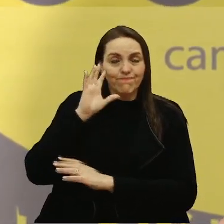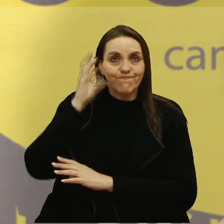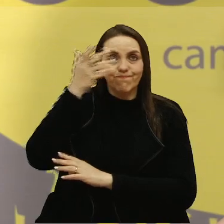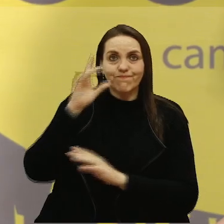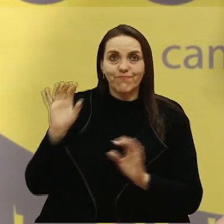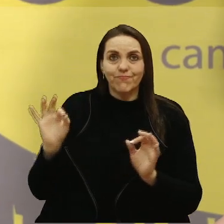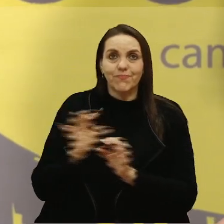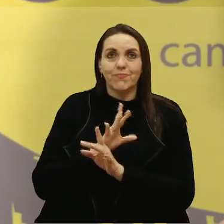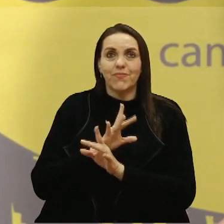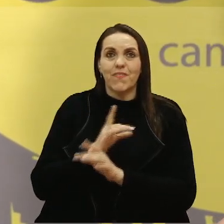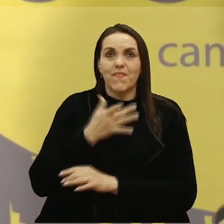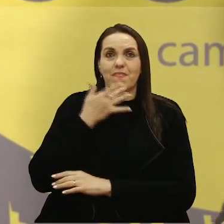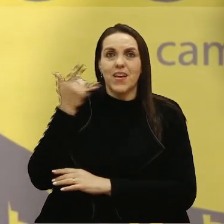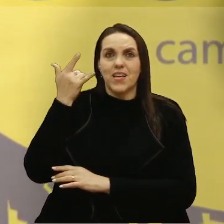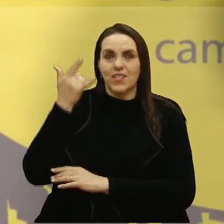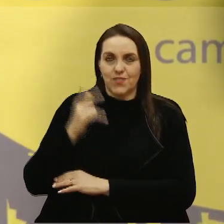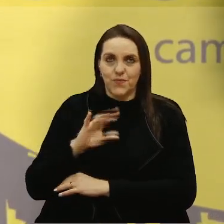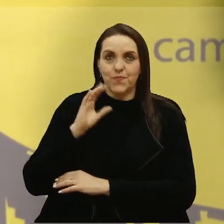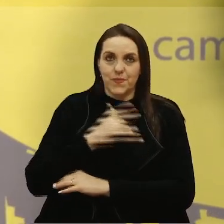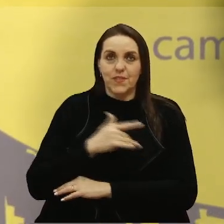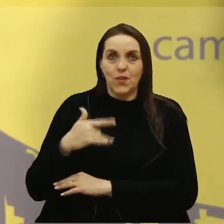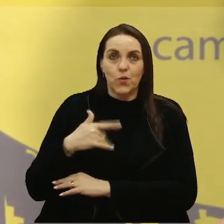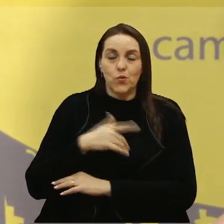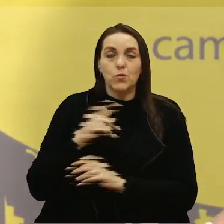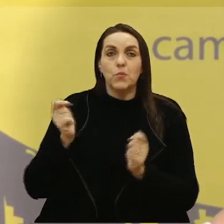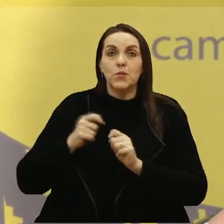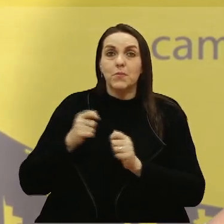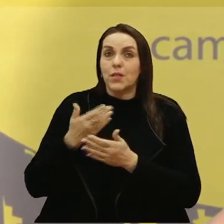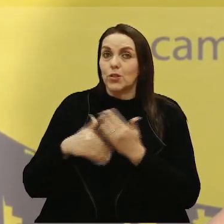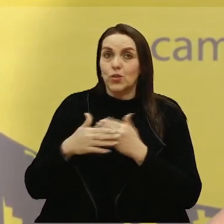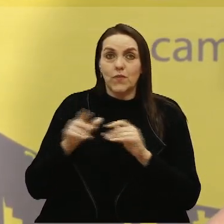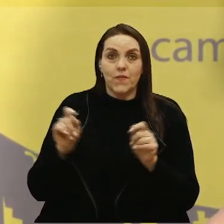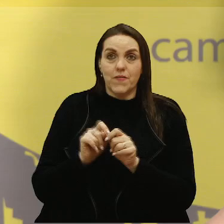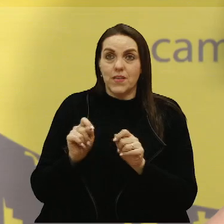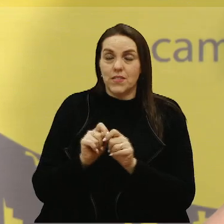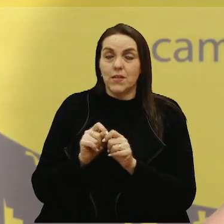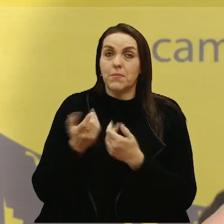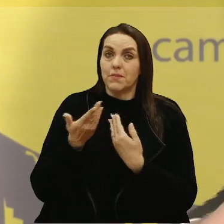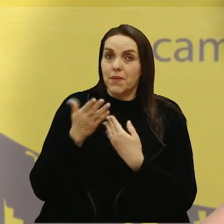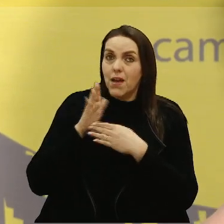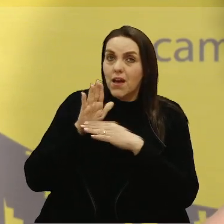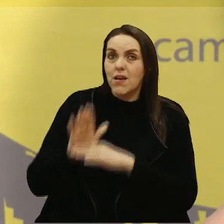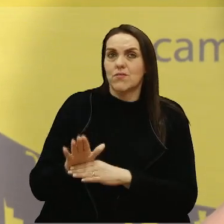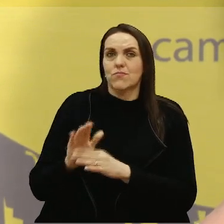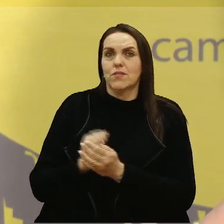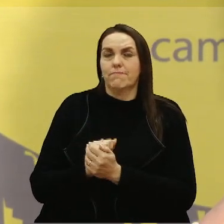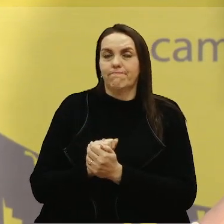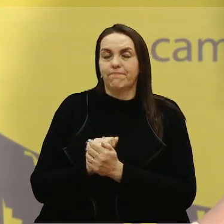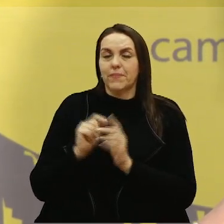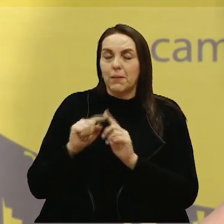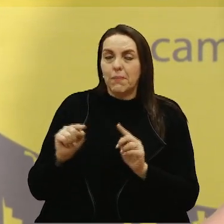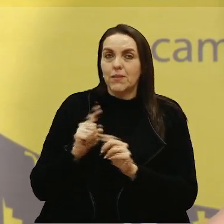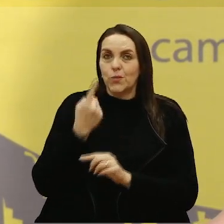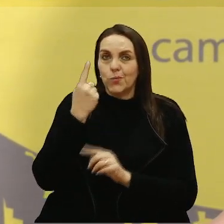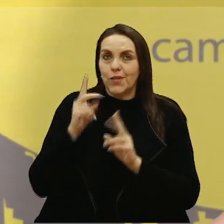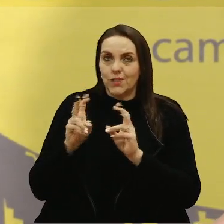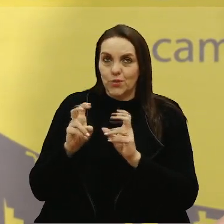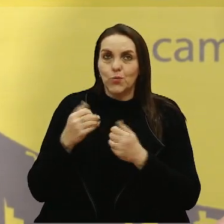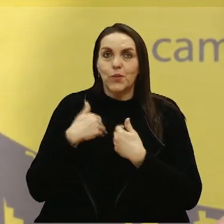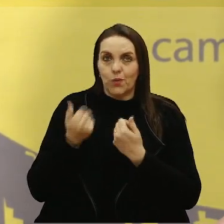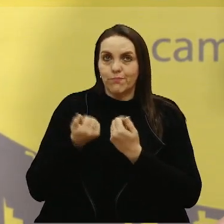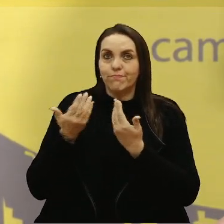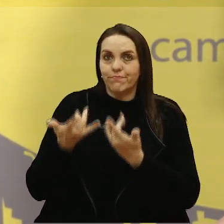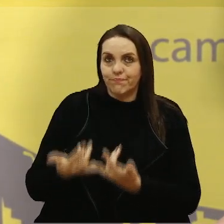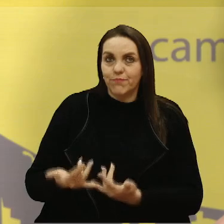para essa situação da saúde. Então, tudo que a gente pode fazer, a gente faz para ajudar, né? E um dos assuntos que eu trouxe hoje é